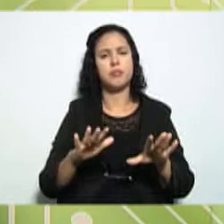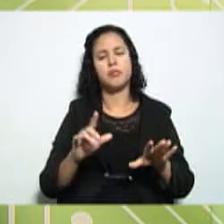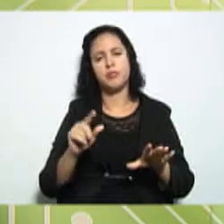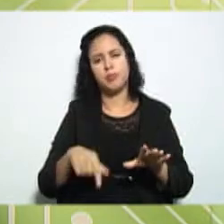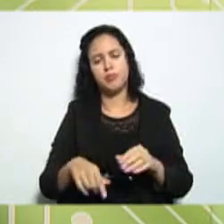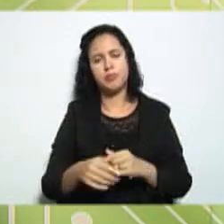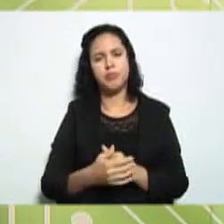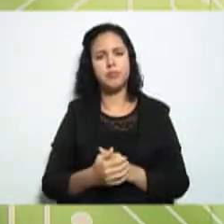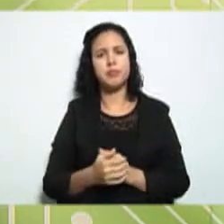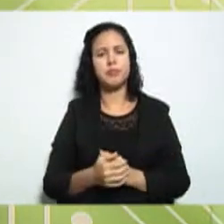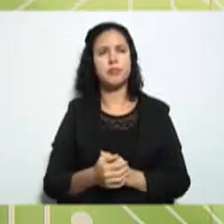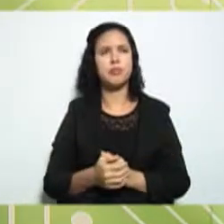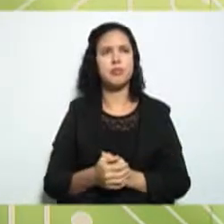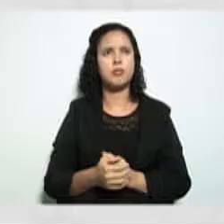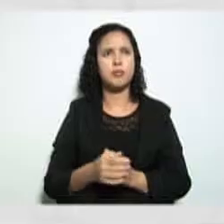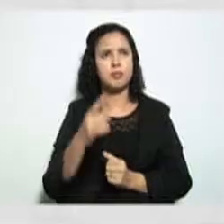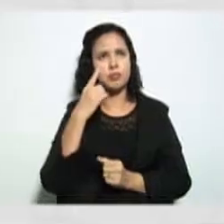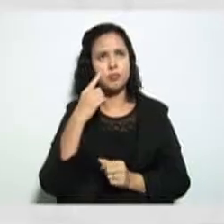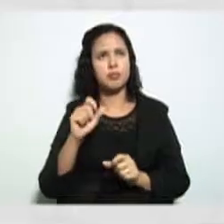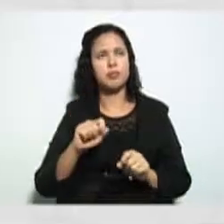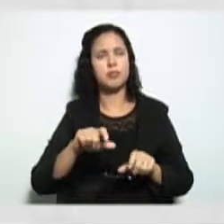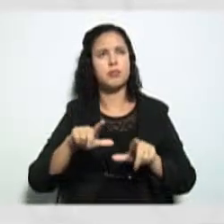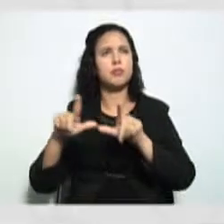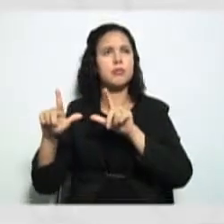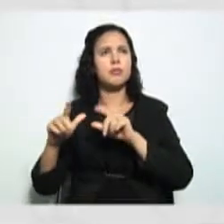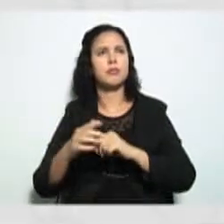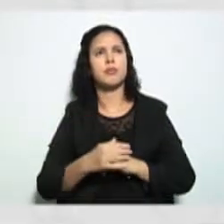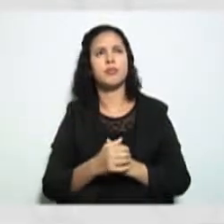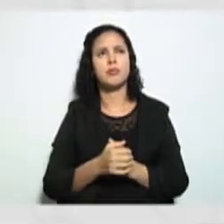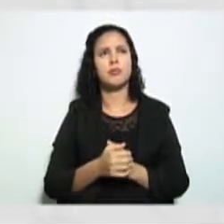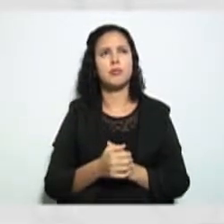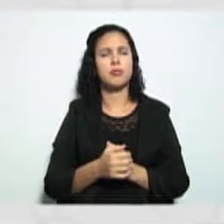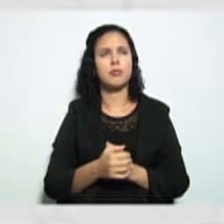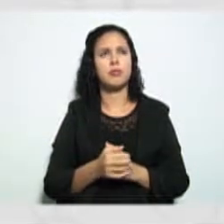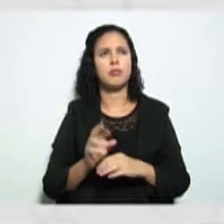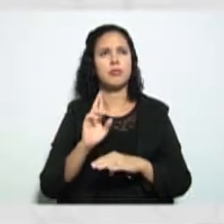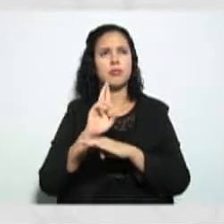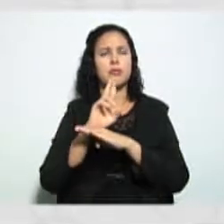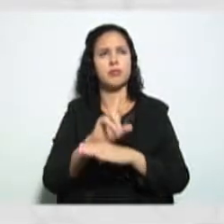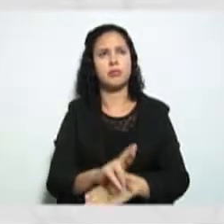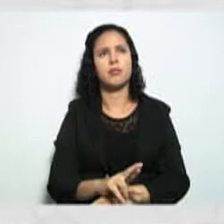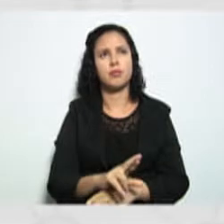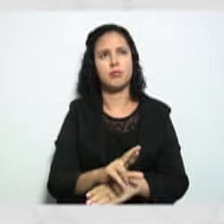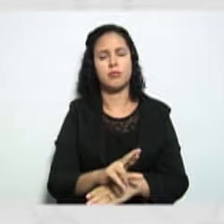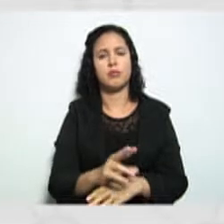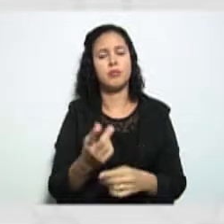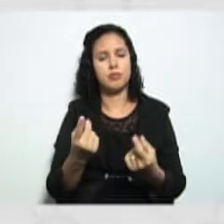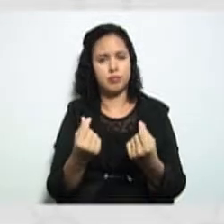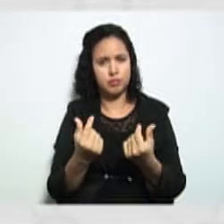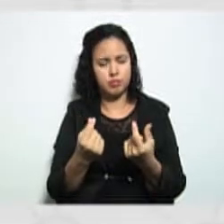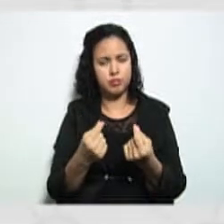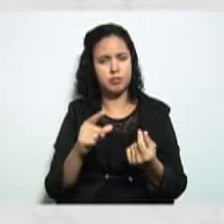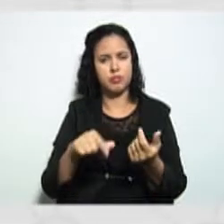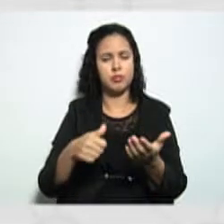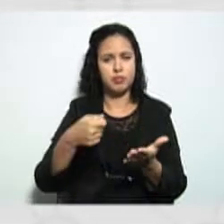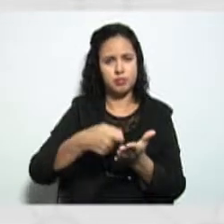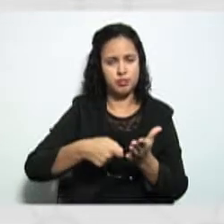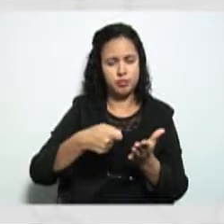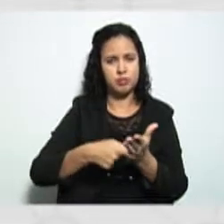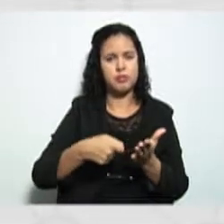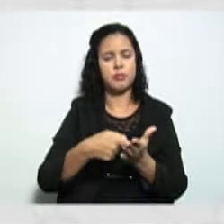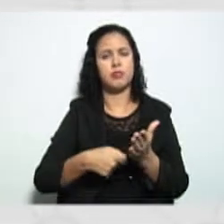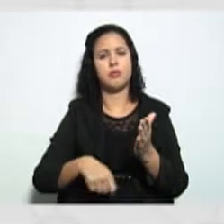estrutura. Vamos ver aqui no slide também, a respeito dos resultados financeiros, que é uma obrigação legal que a destinação